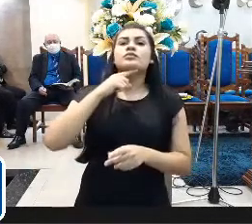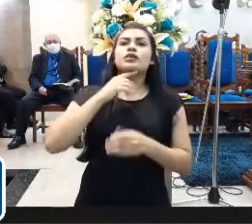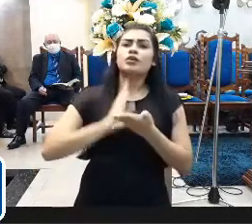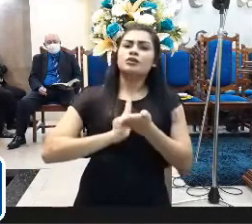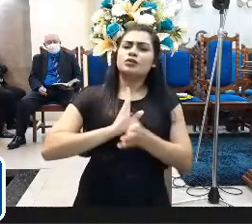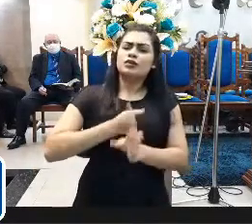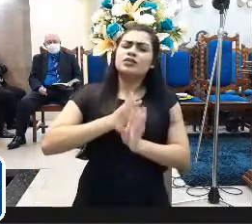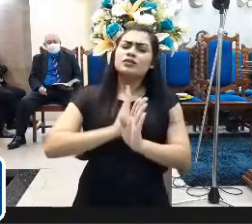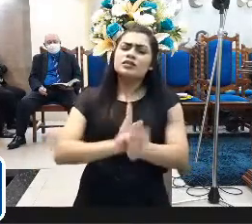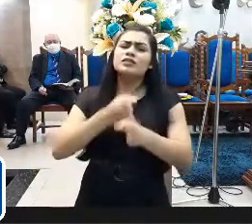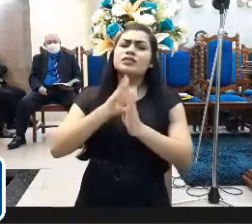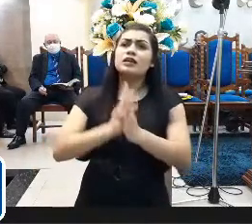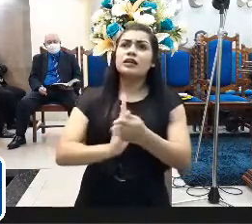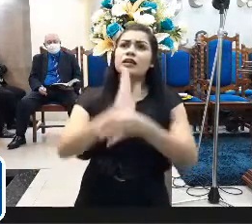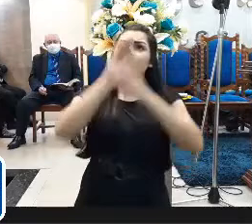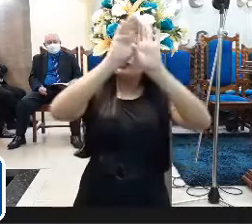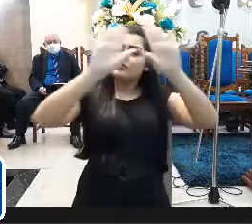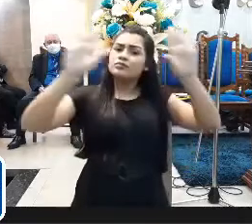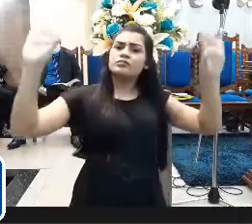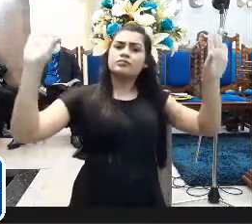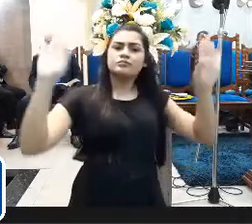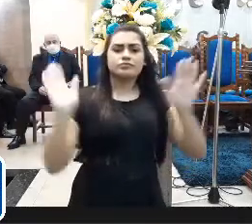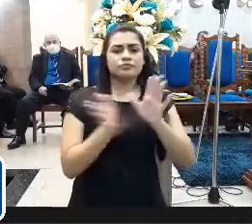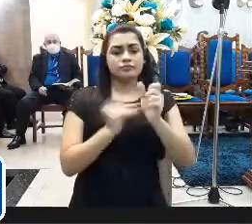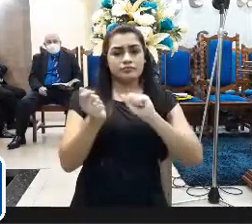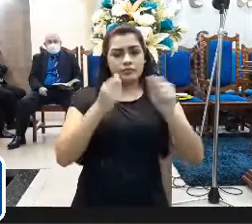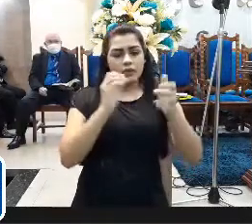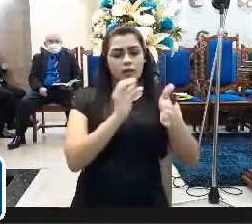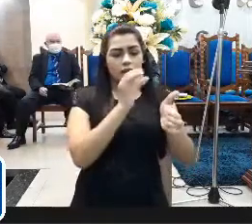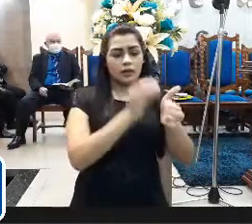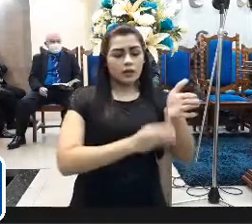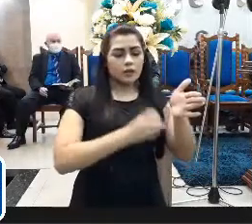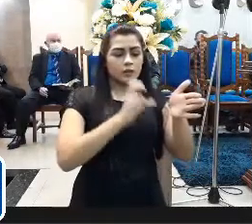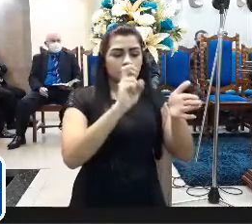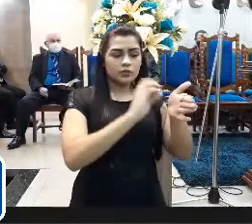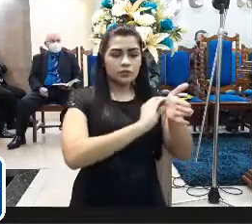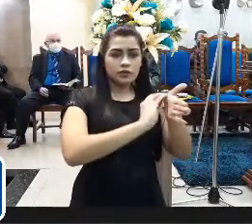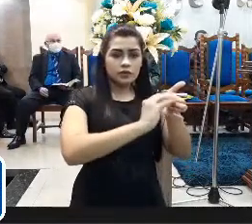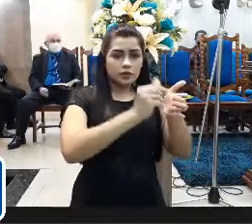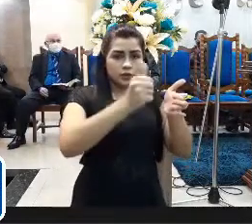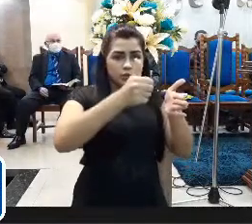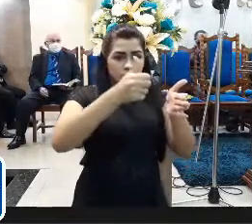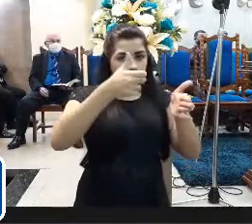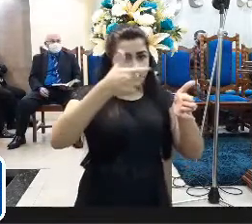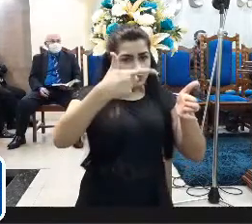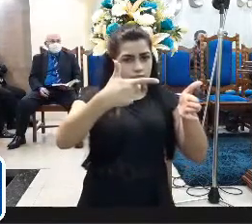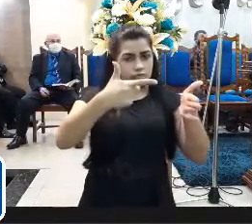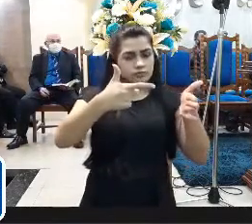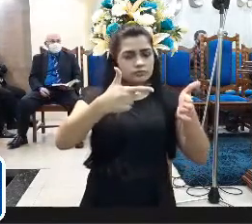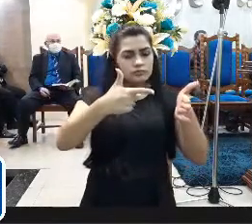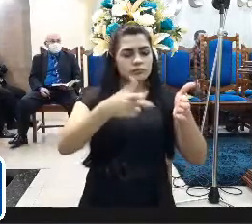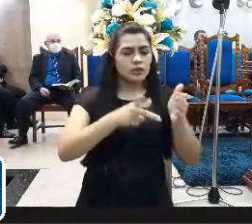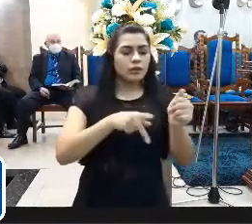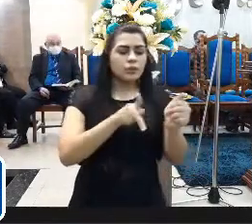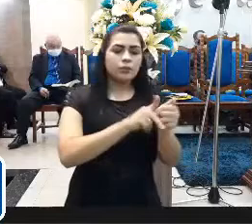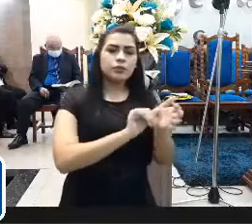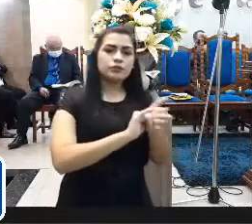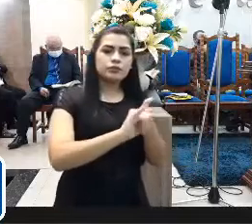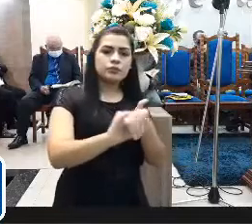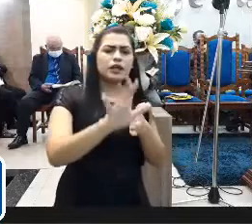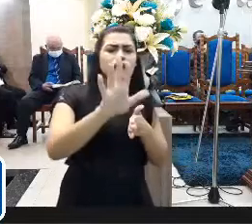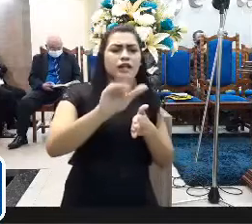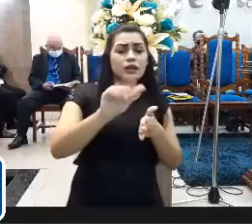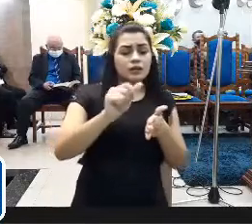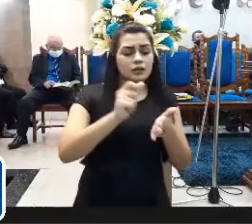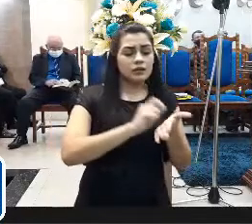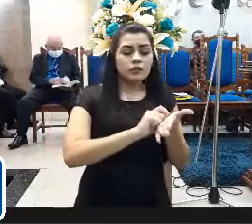graça? Oh, aleluia! Capítulo 5, versículo 12, Pedro diz: olha, eu vos escrevo, exortando